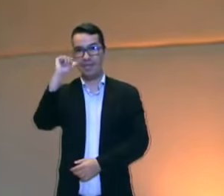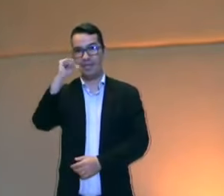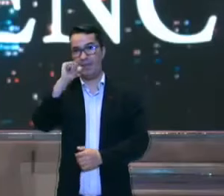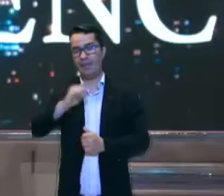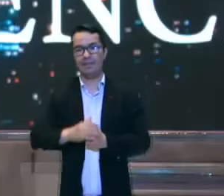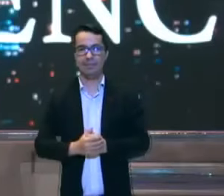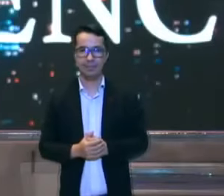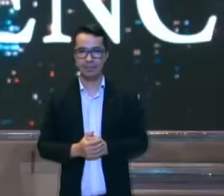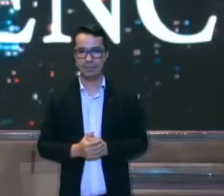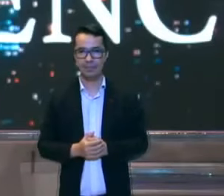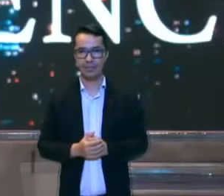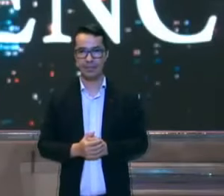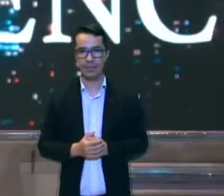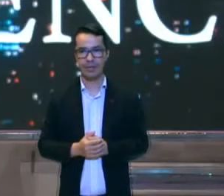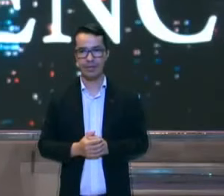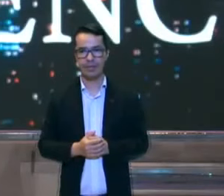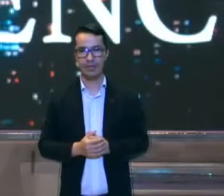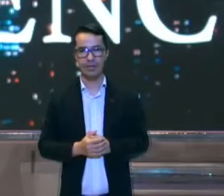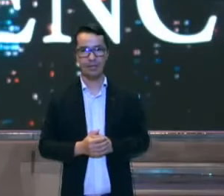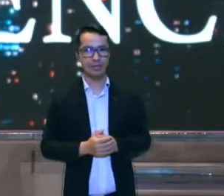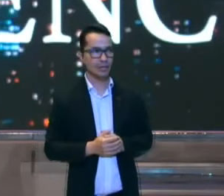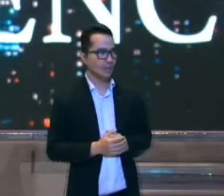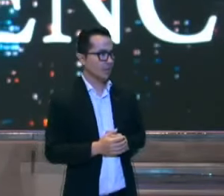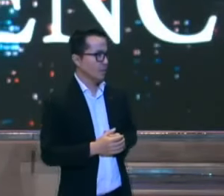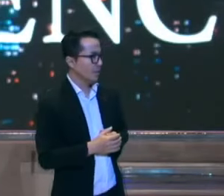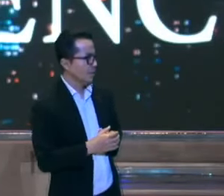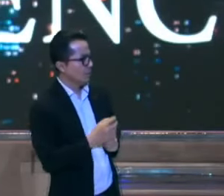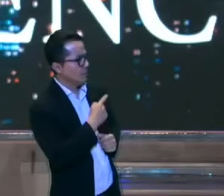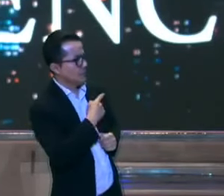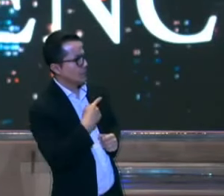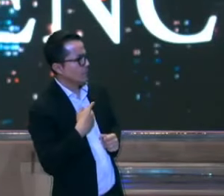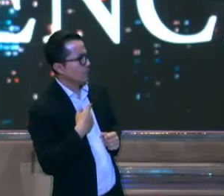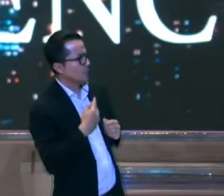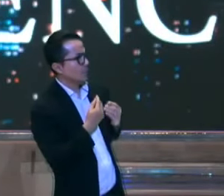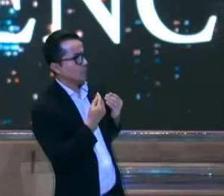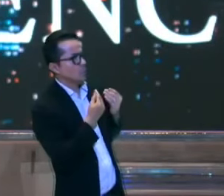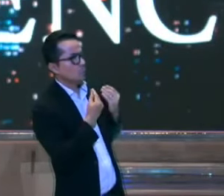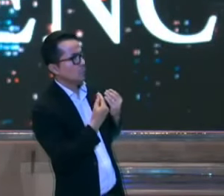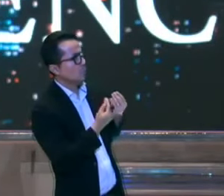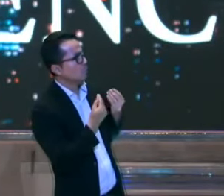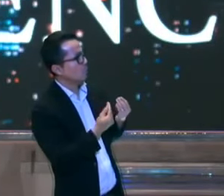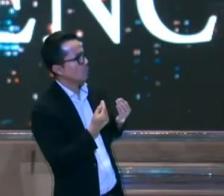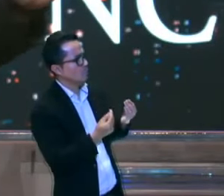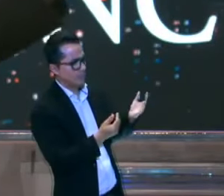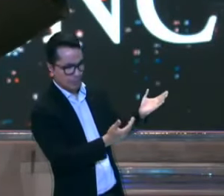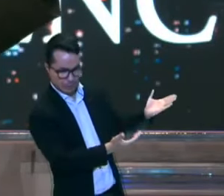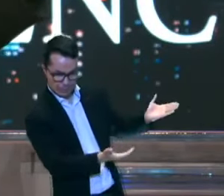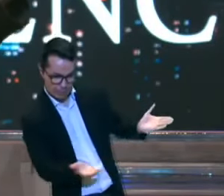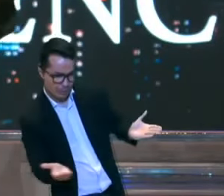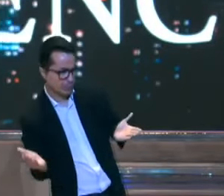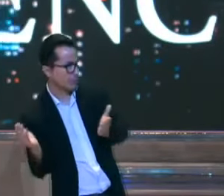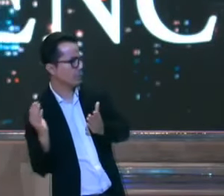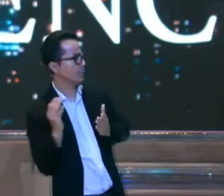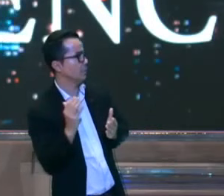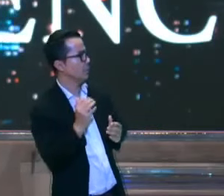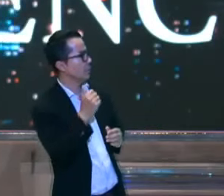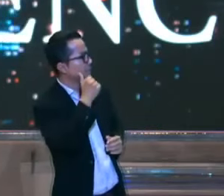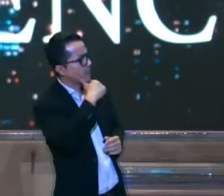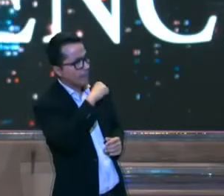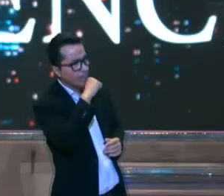Como é que pode, pastor, na casa de Deus fazerem os irmãos tropeçarem? Isso é escândalo.